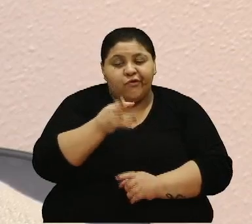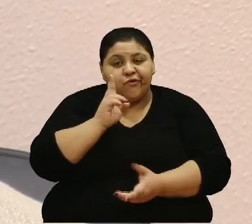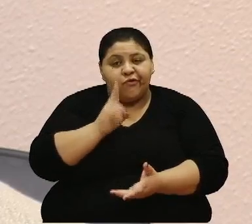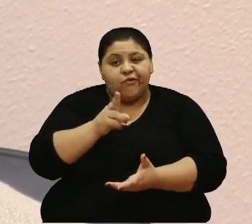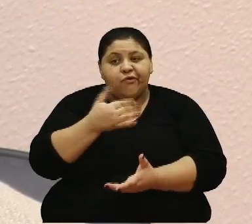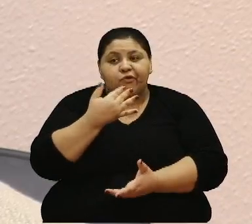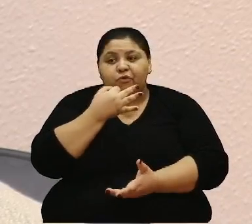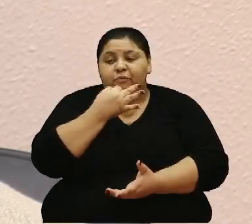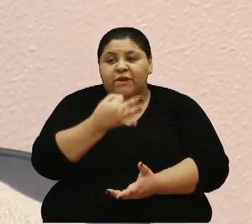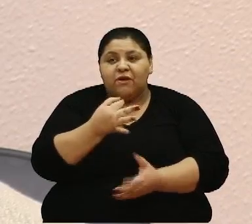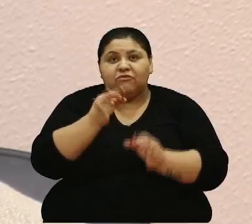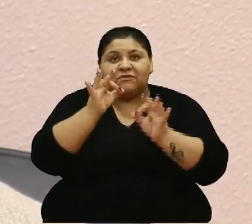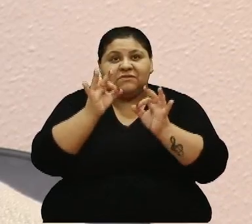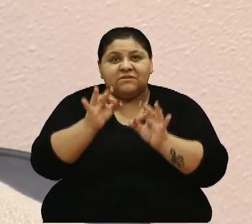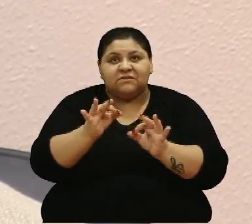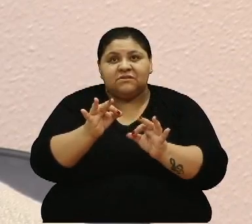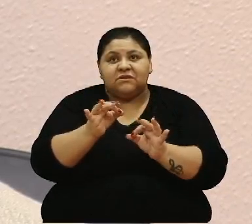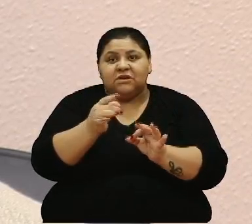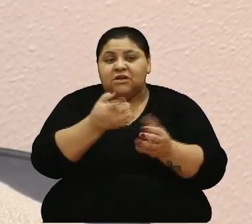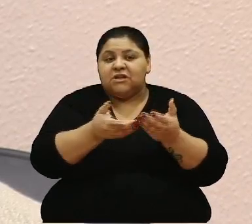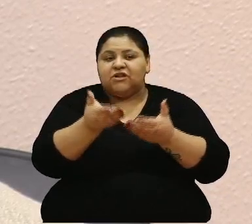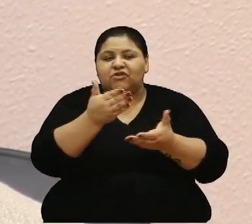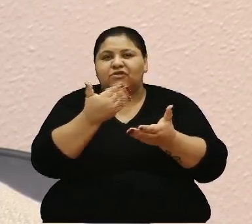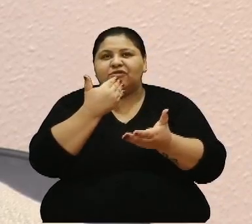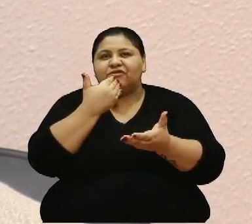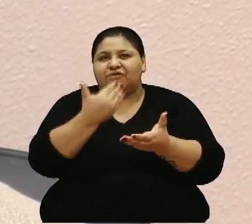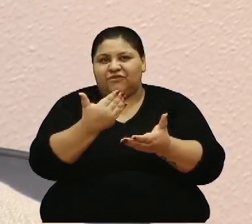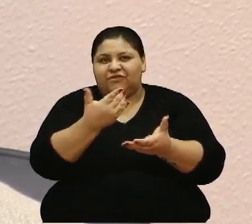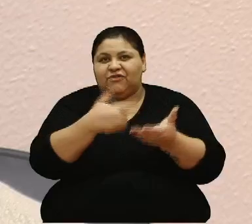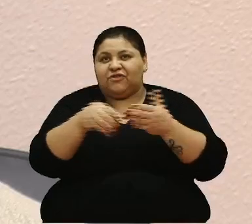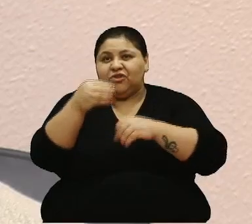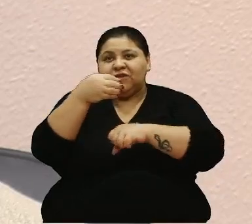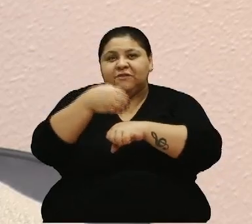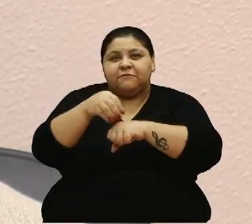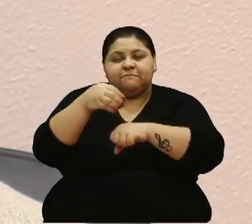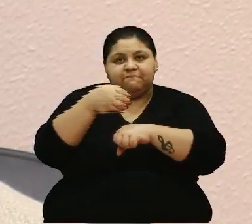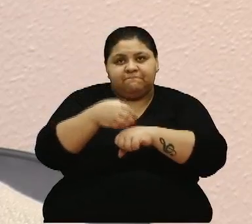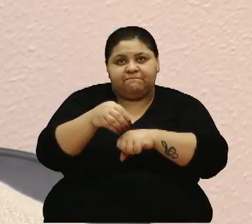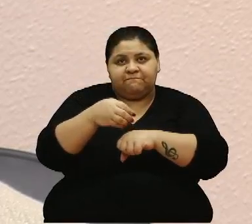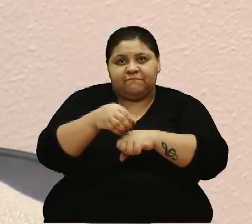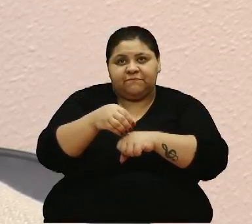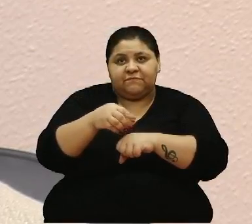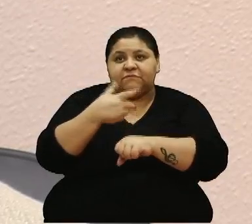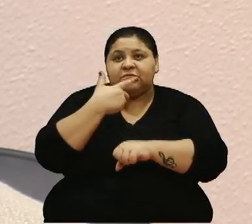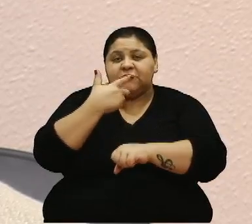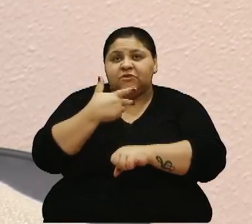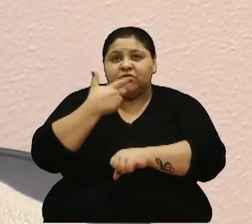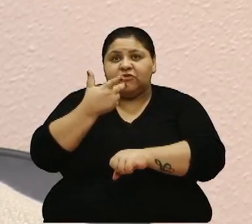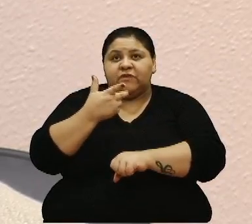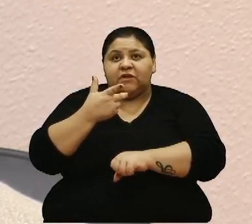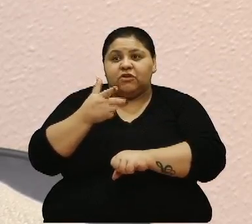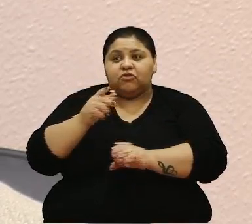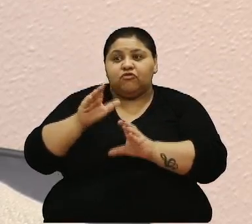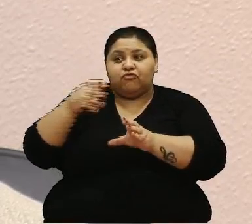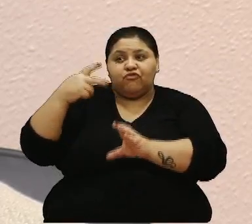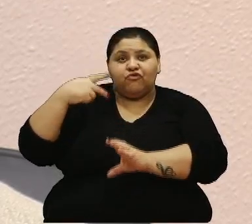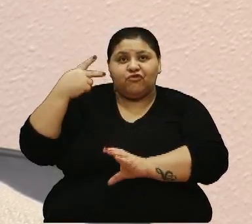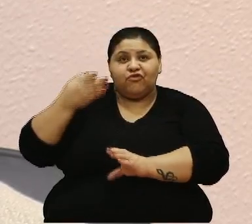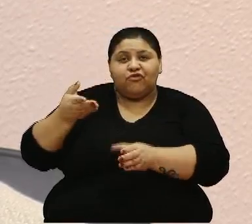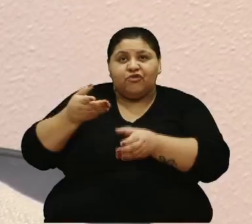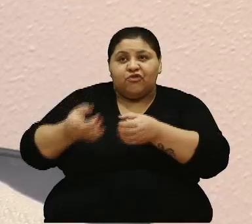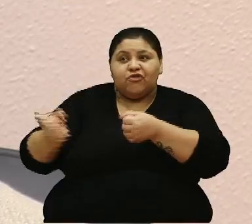oposição séria ao governo, não atender os nossos pedidos e nossas indicações, ainda mais quando trata de um caráter político, que era a reinclusão